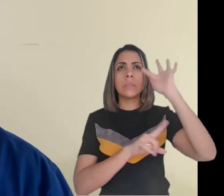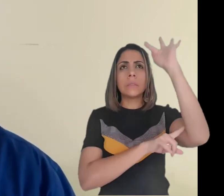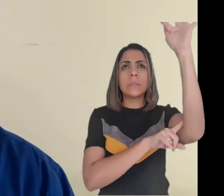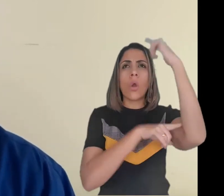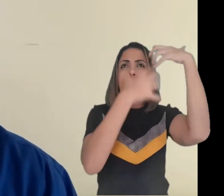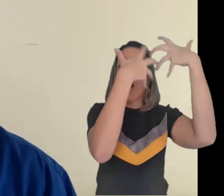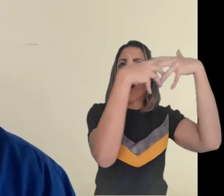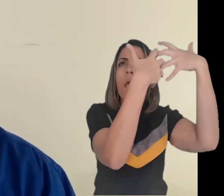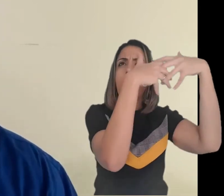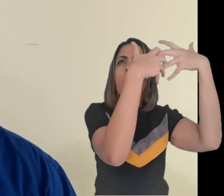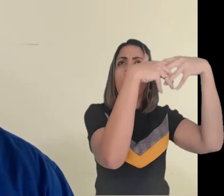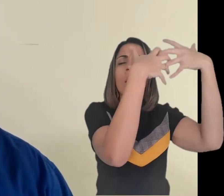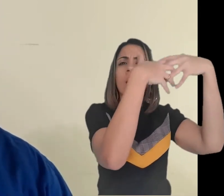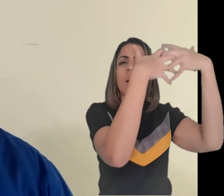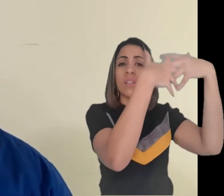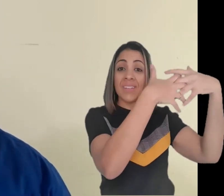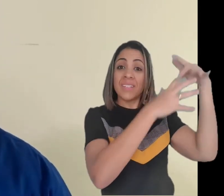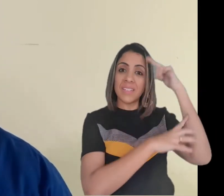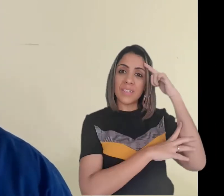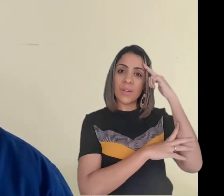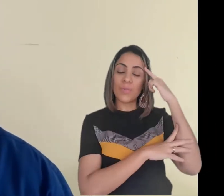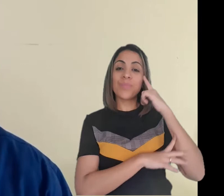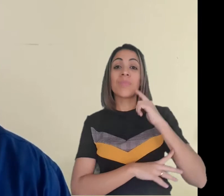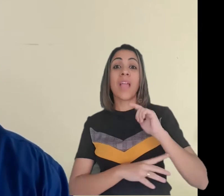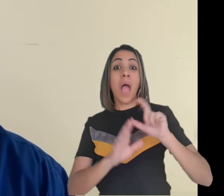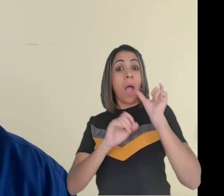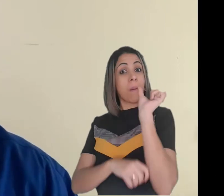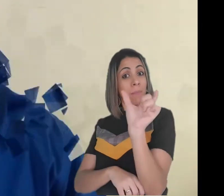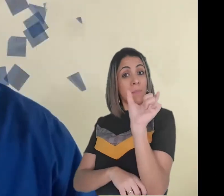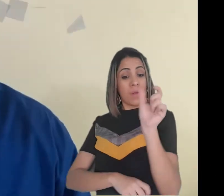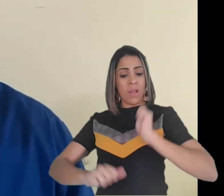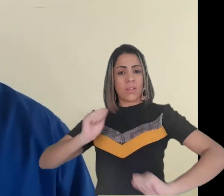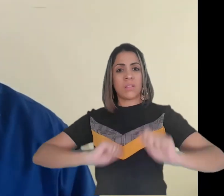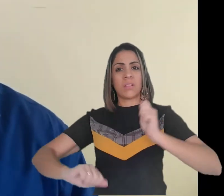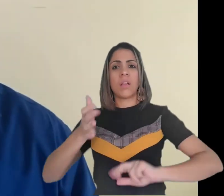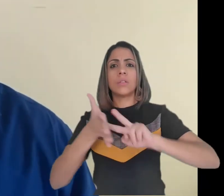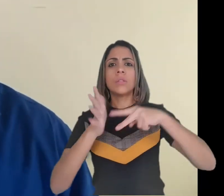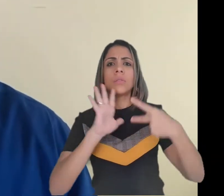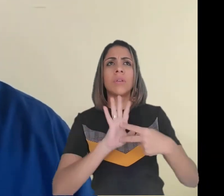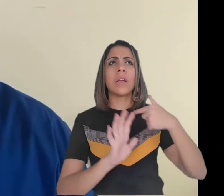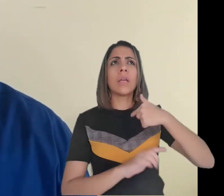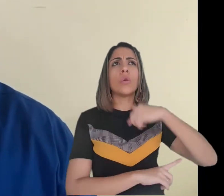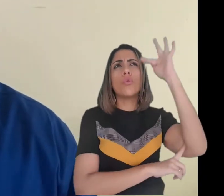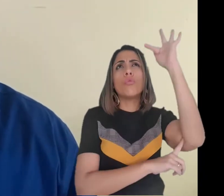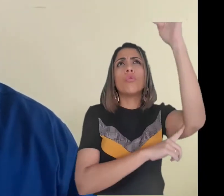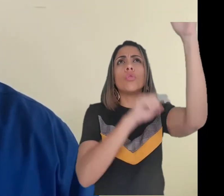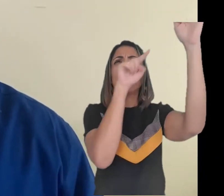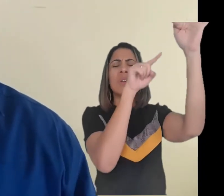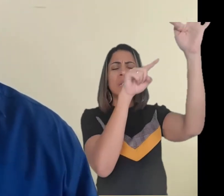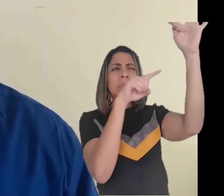ansiedade é o indicativo de que estamos engajados no futuro. O futuro é um